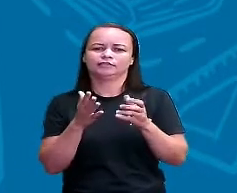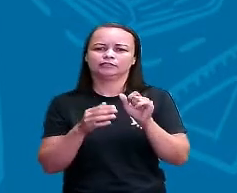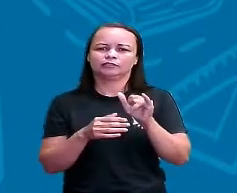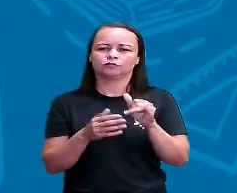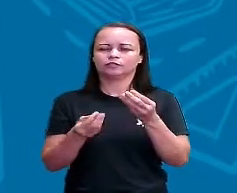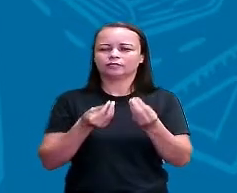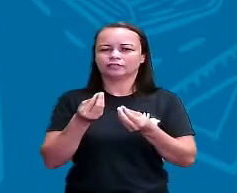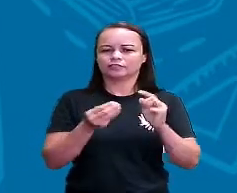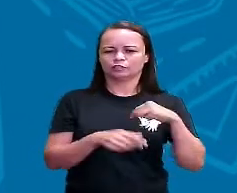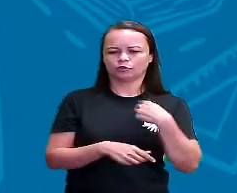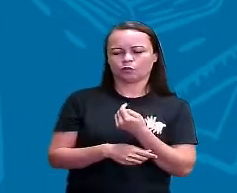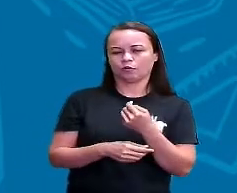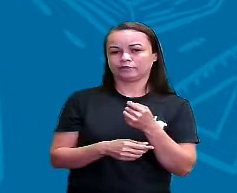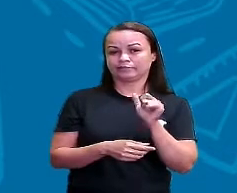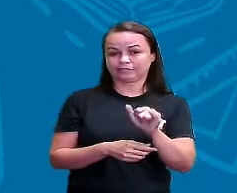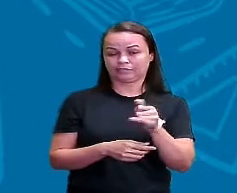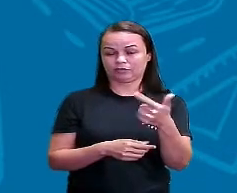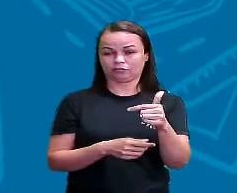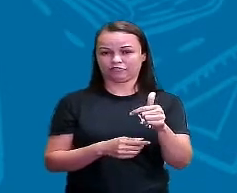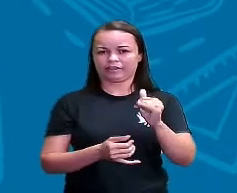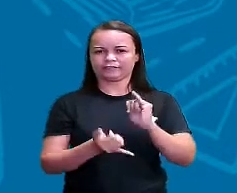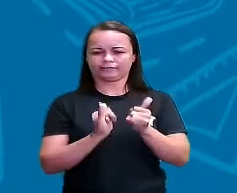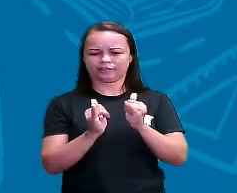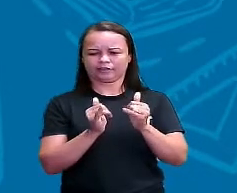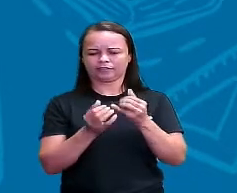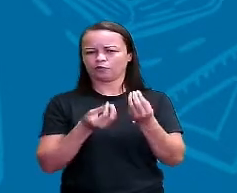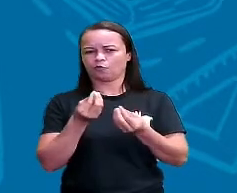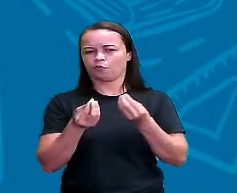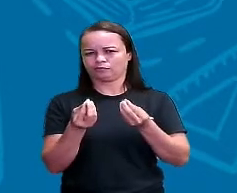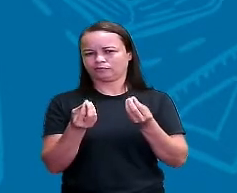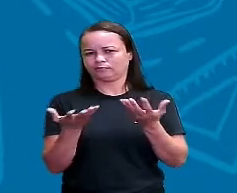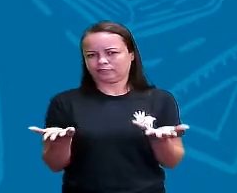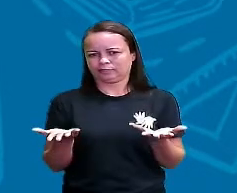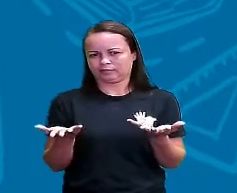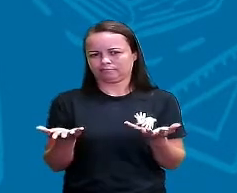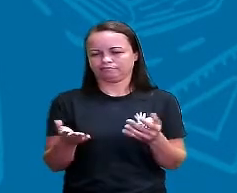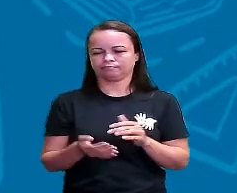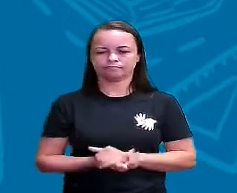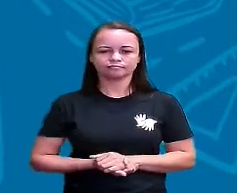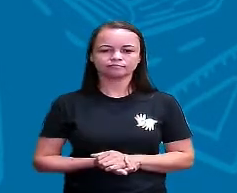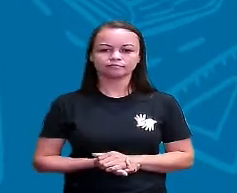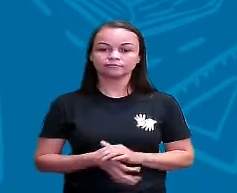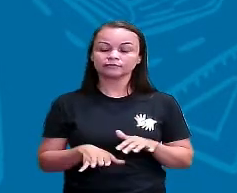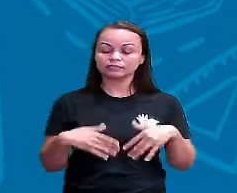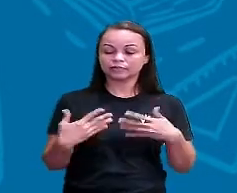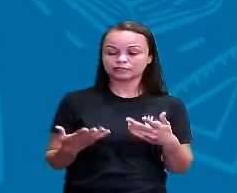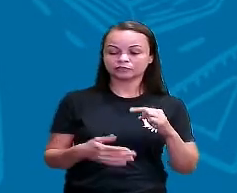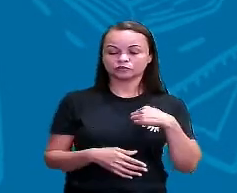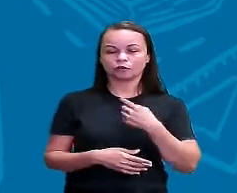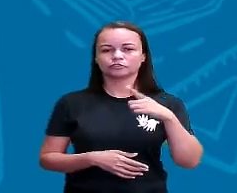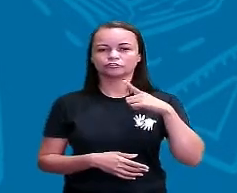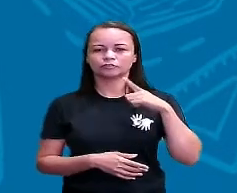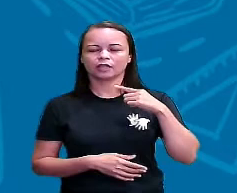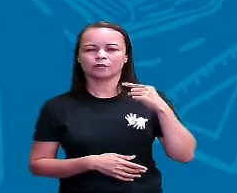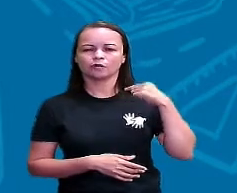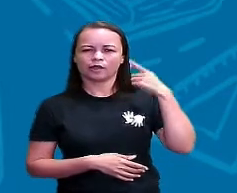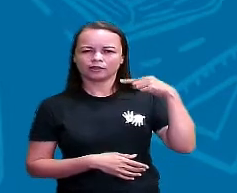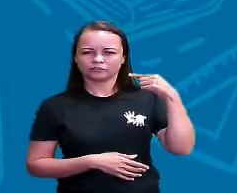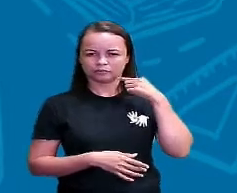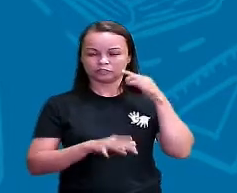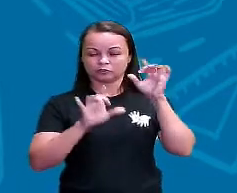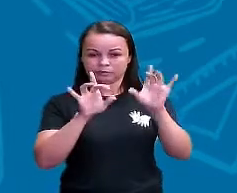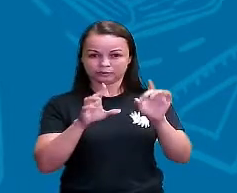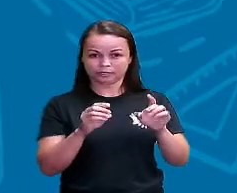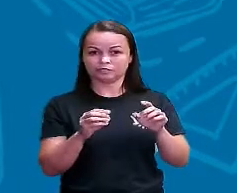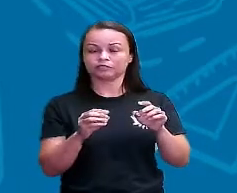internet e as tecnologias nas nossas aulas online? Pois é, então a gente tem advogado especialista em